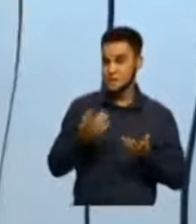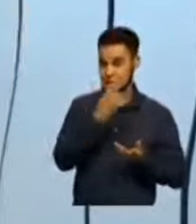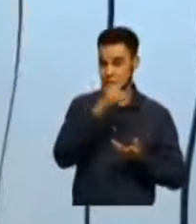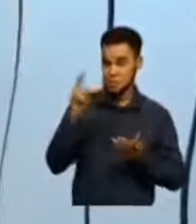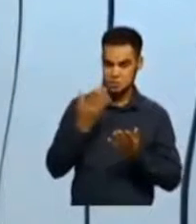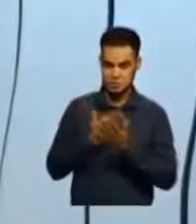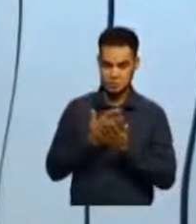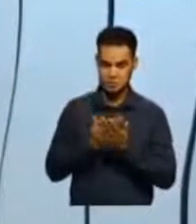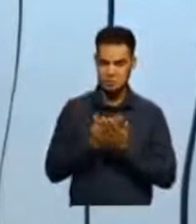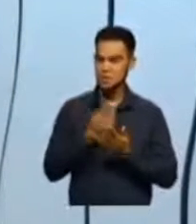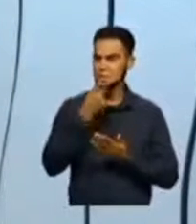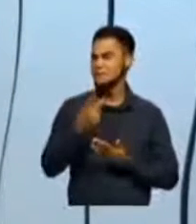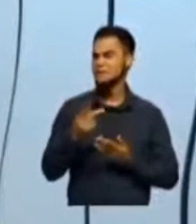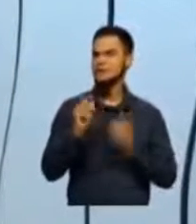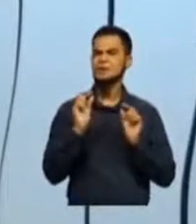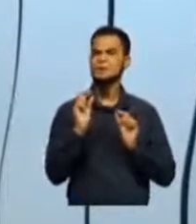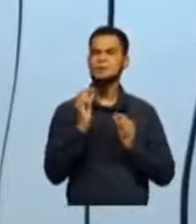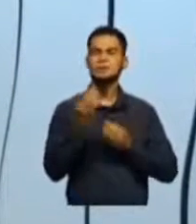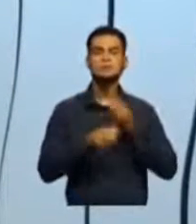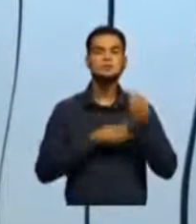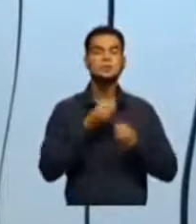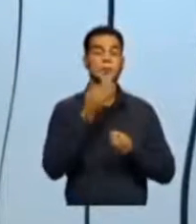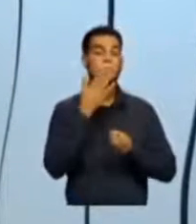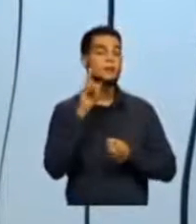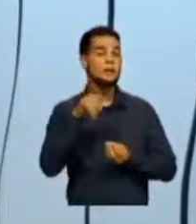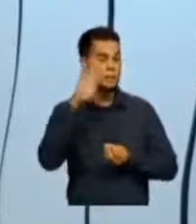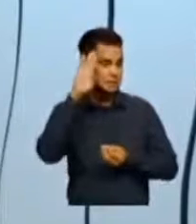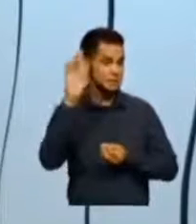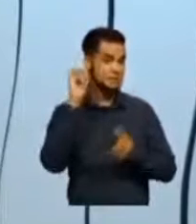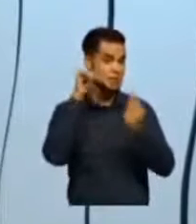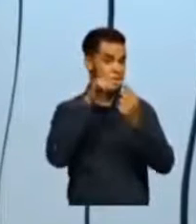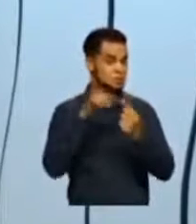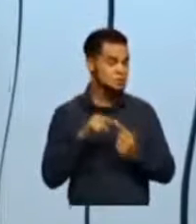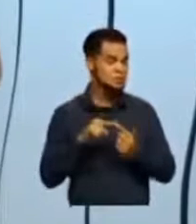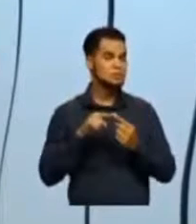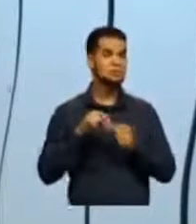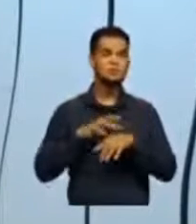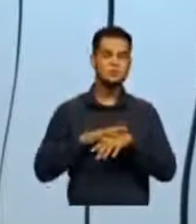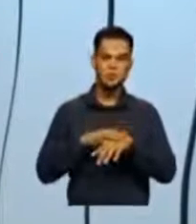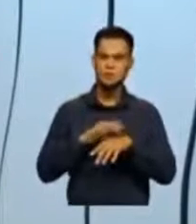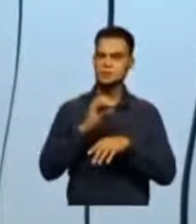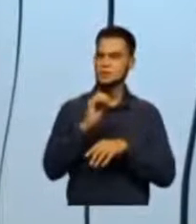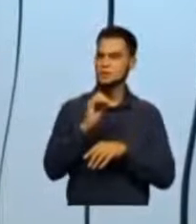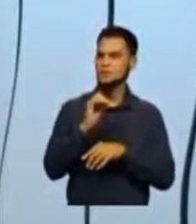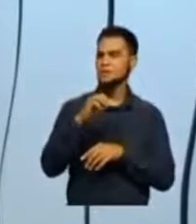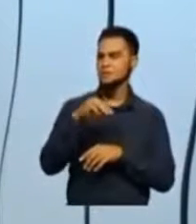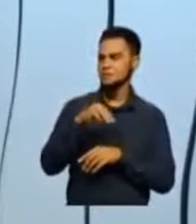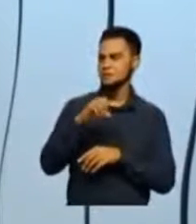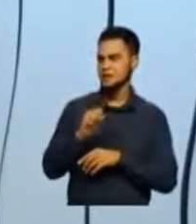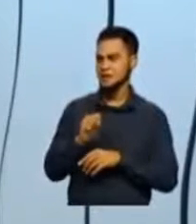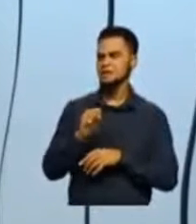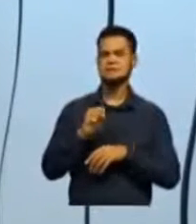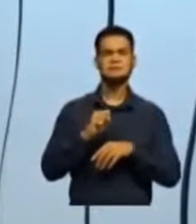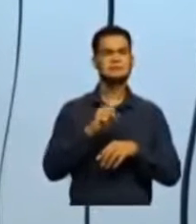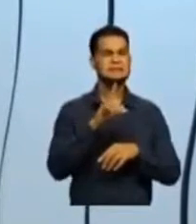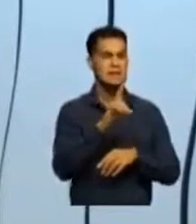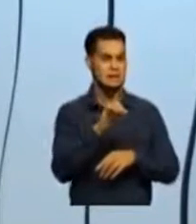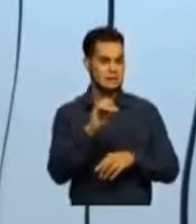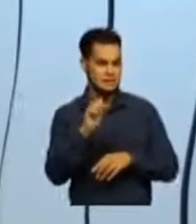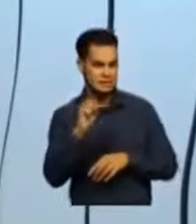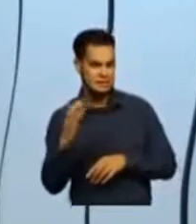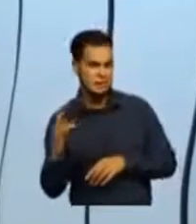gente falou um pouco sobre os principais tipos de doenças, segundo a OMS. Infecções sexualmente transmissíveis,